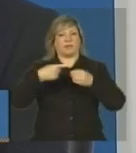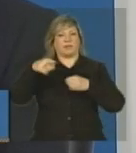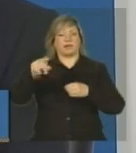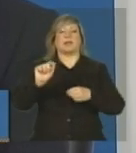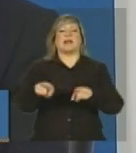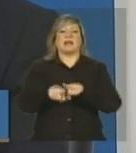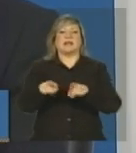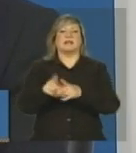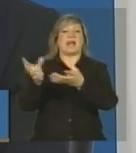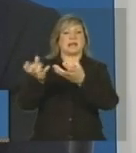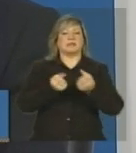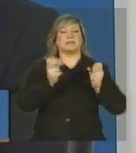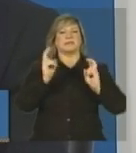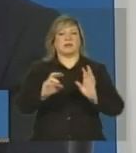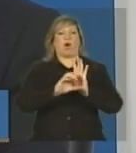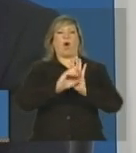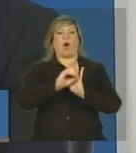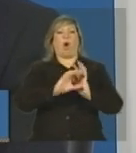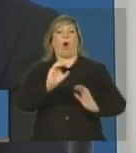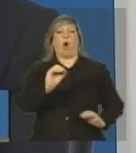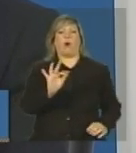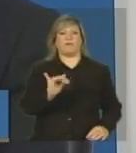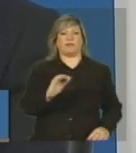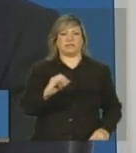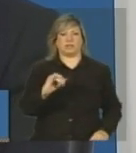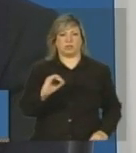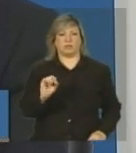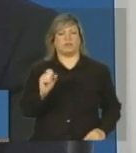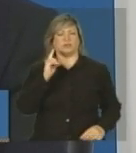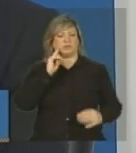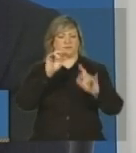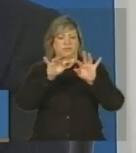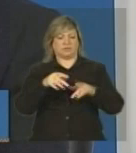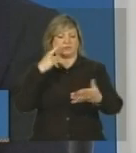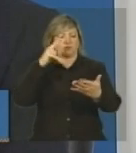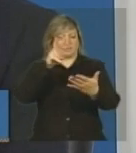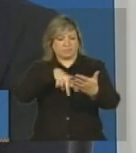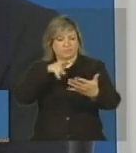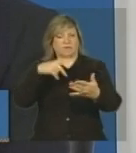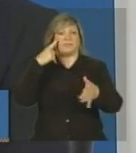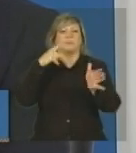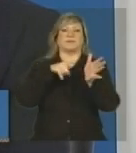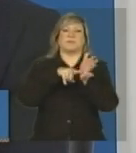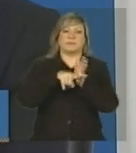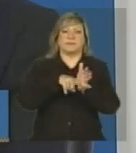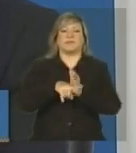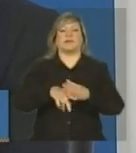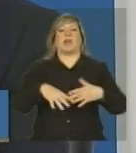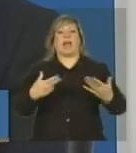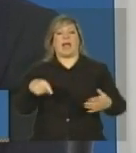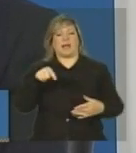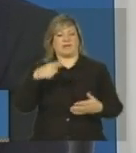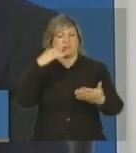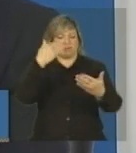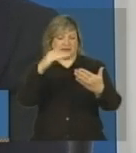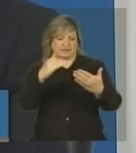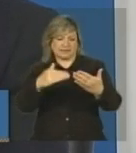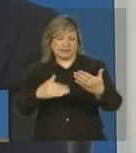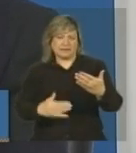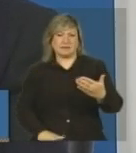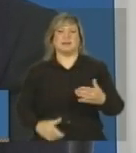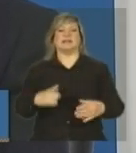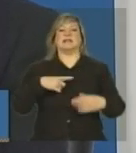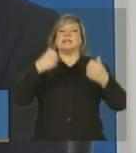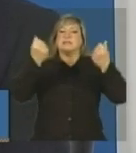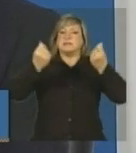do Departamento de Operação com solicitação de averiguação. Esses ofícios são detalhados,